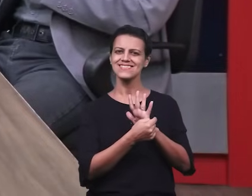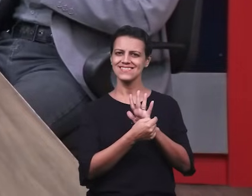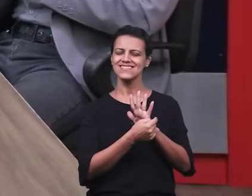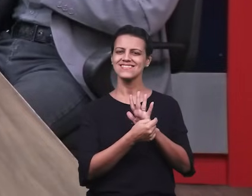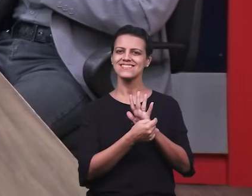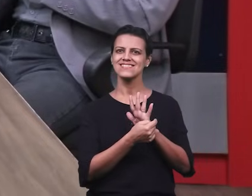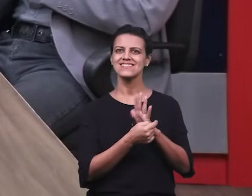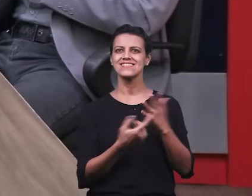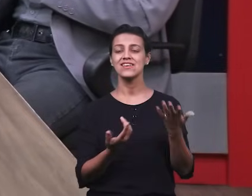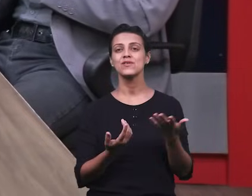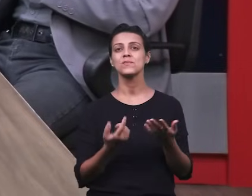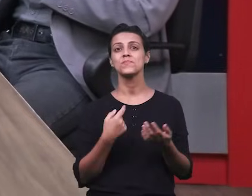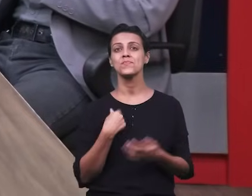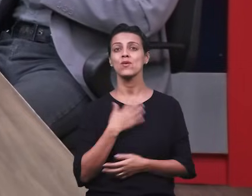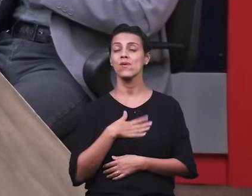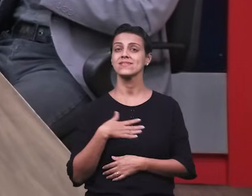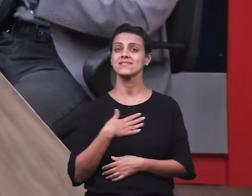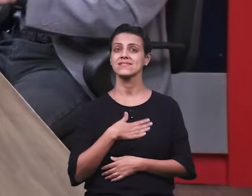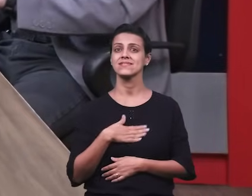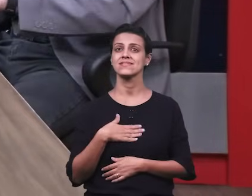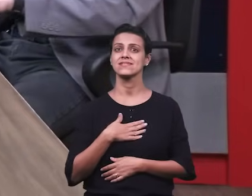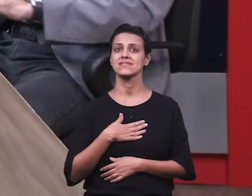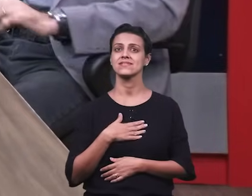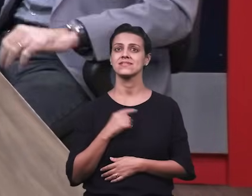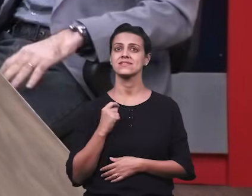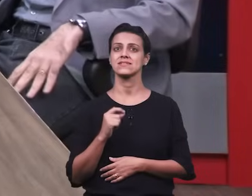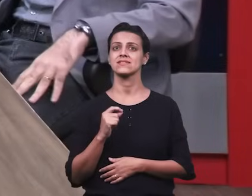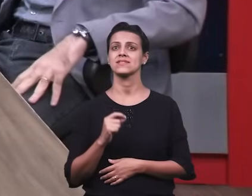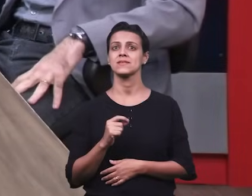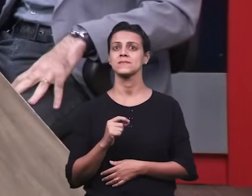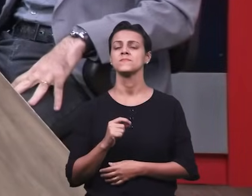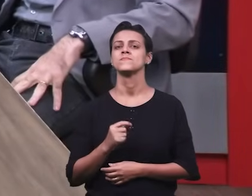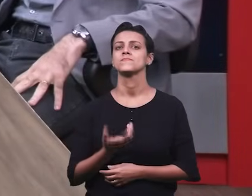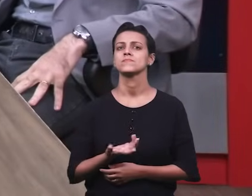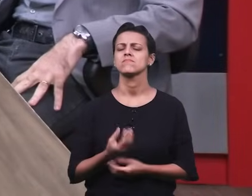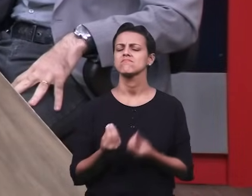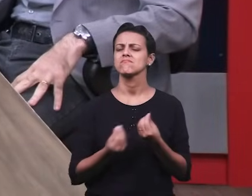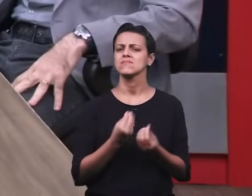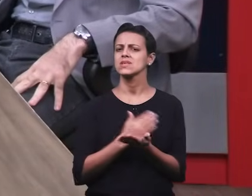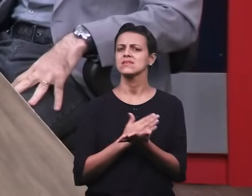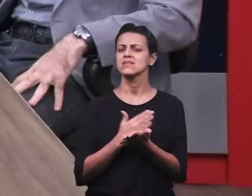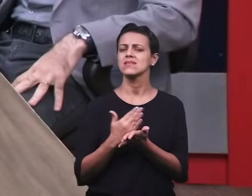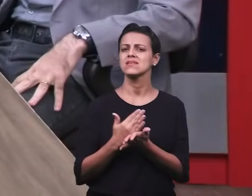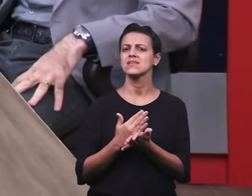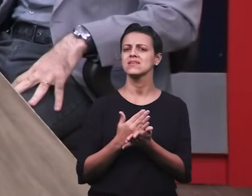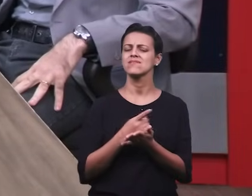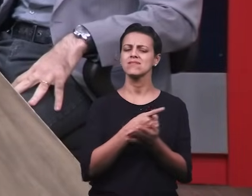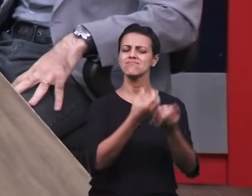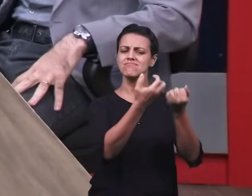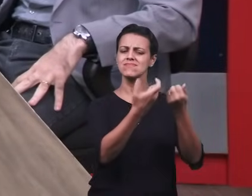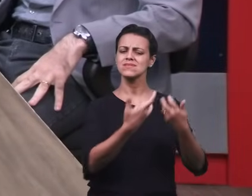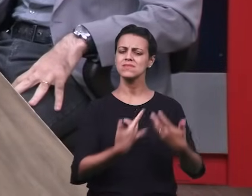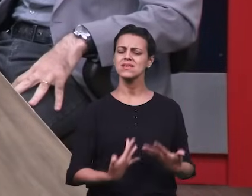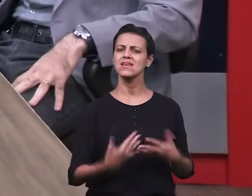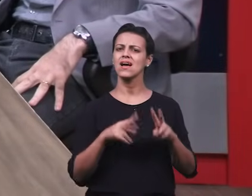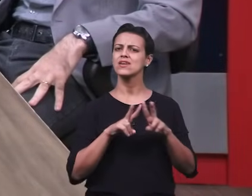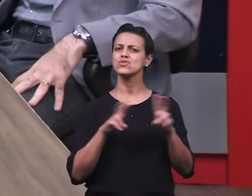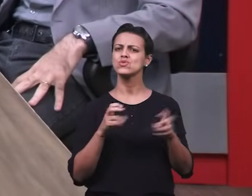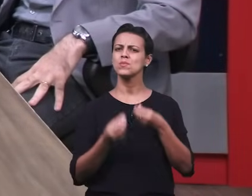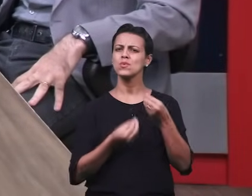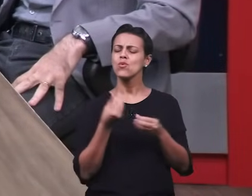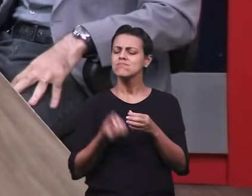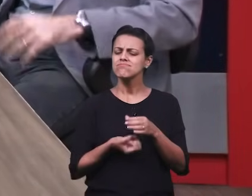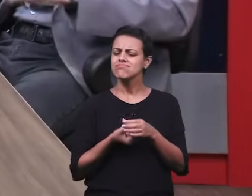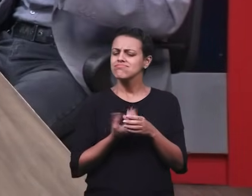abordagem. Eu até gostaria, doutor Miguel, que de forma introdutória, o senhor pudesse trazer aqui a respeito da